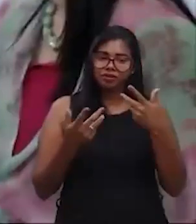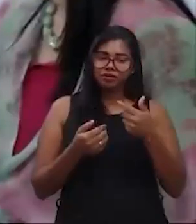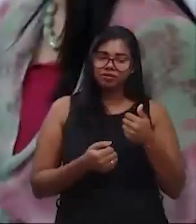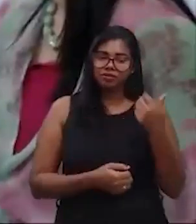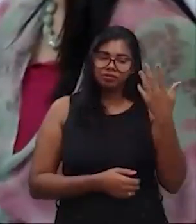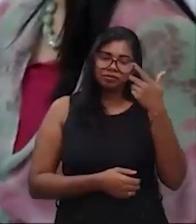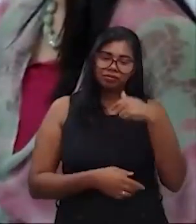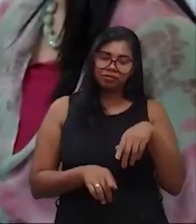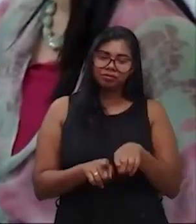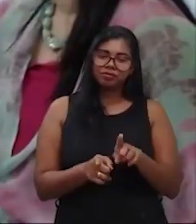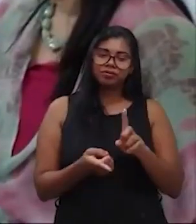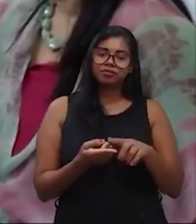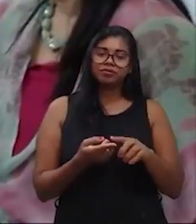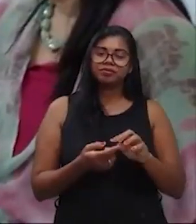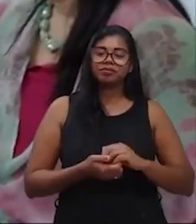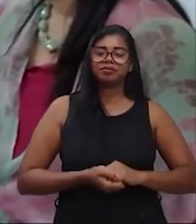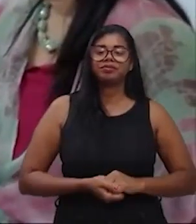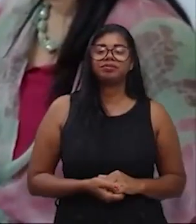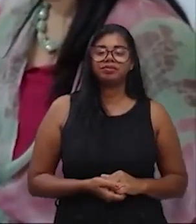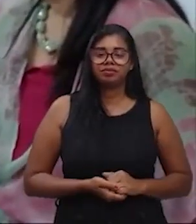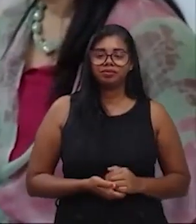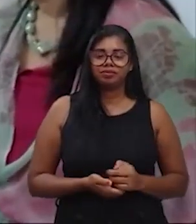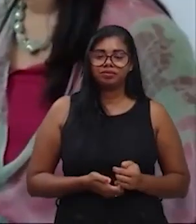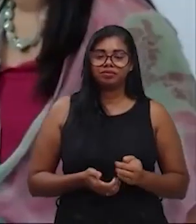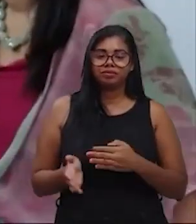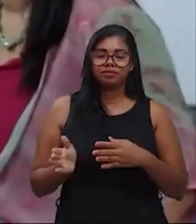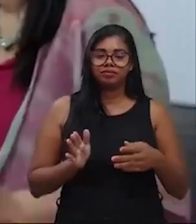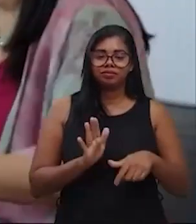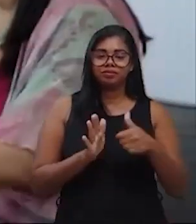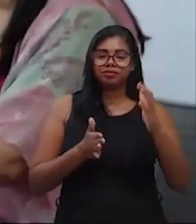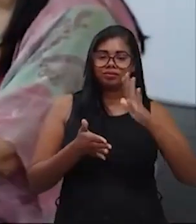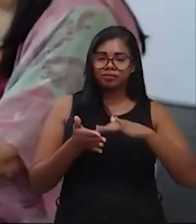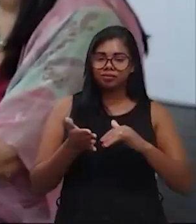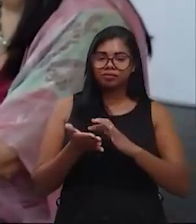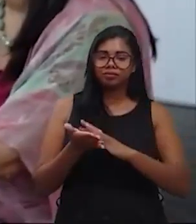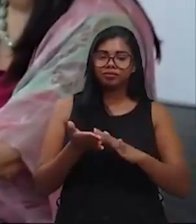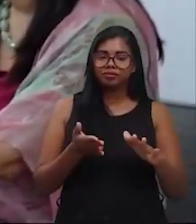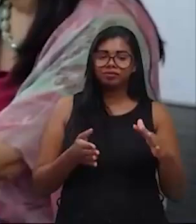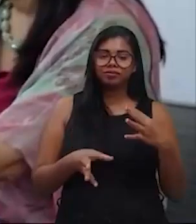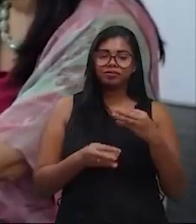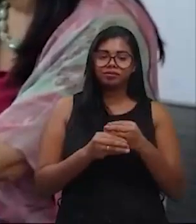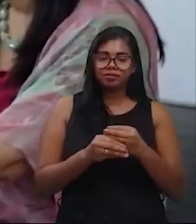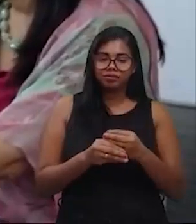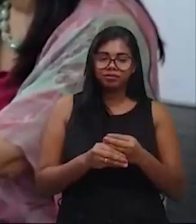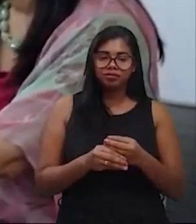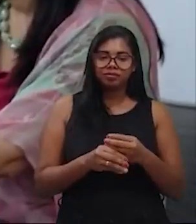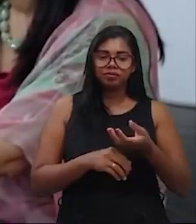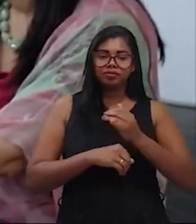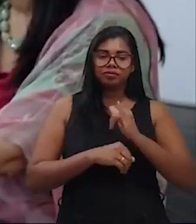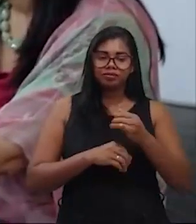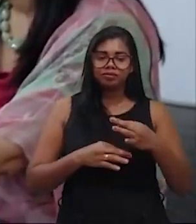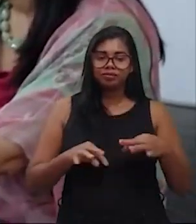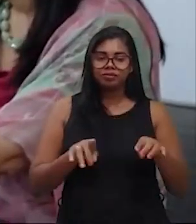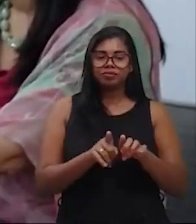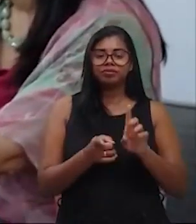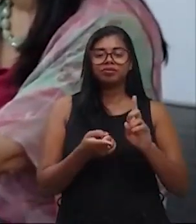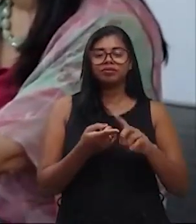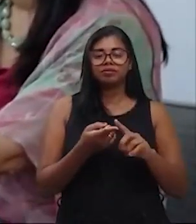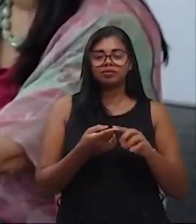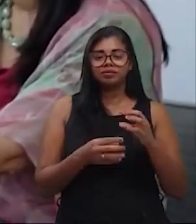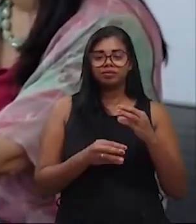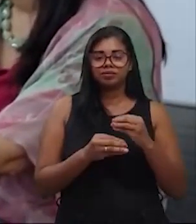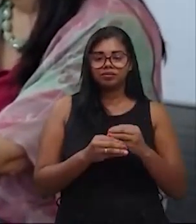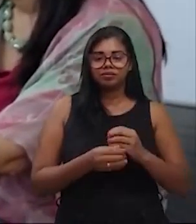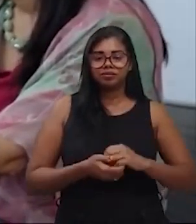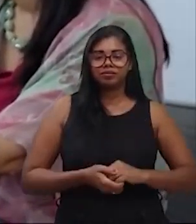belíssimo. Né? No primeiro recorte, nas primeiras texturas que a gente utilizar, e quando a gente for passar para o digital, vai ficar como o de Cássia. E veja, Cássia